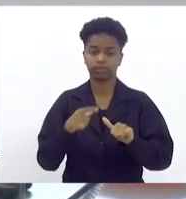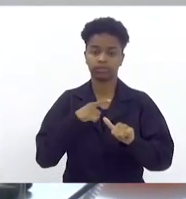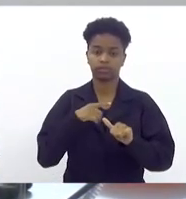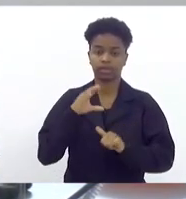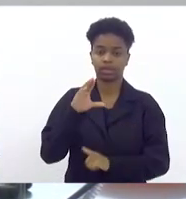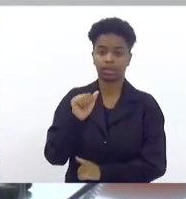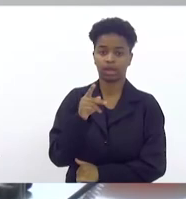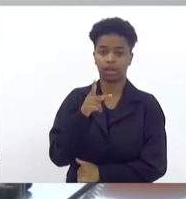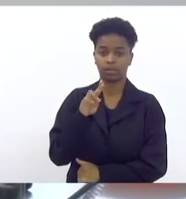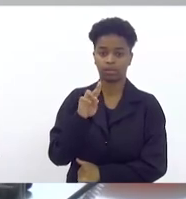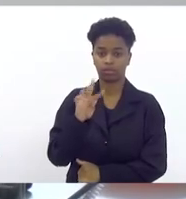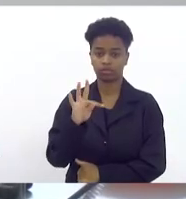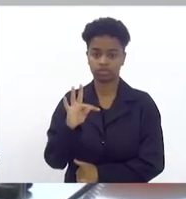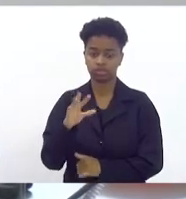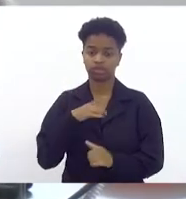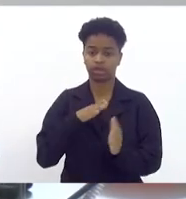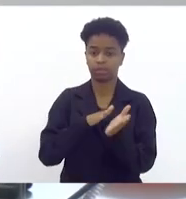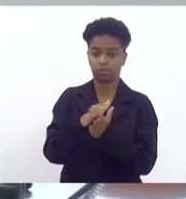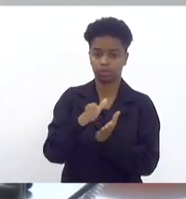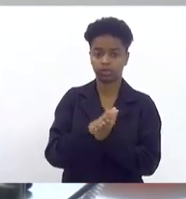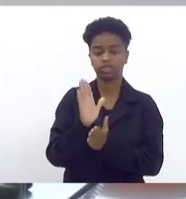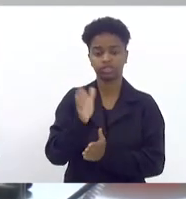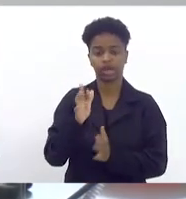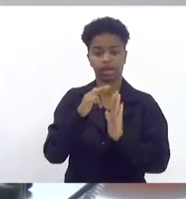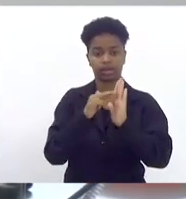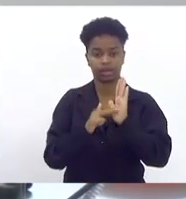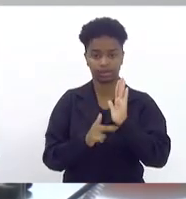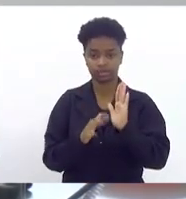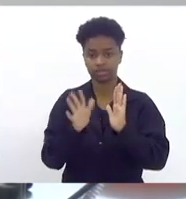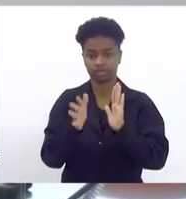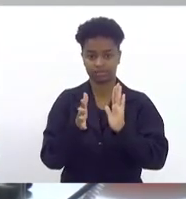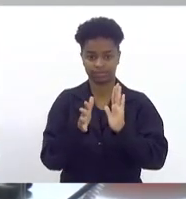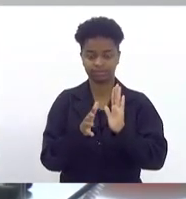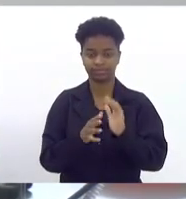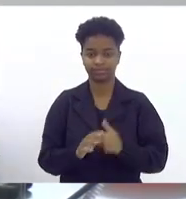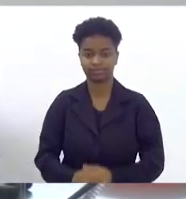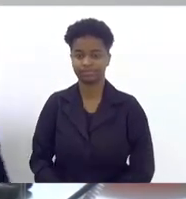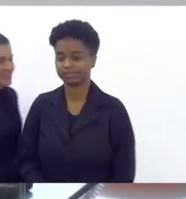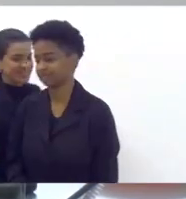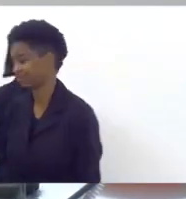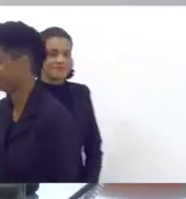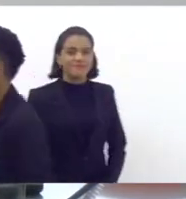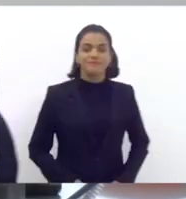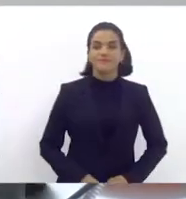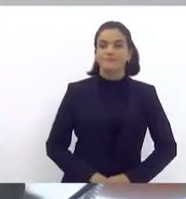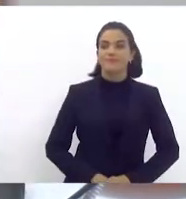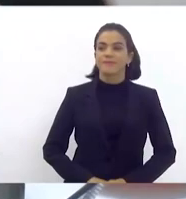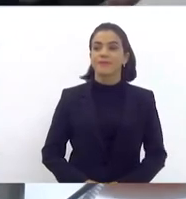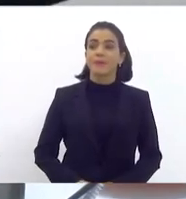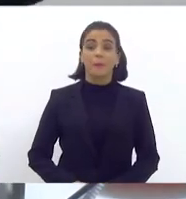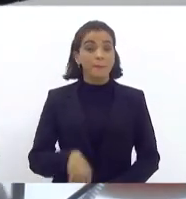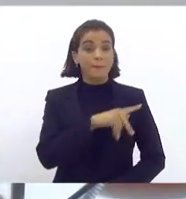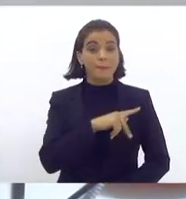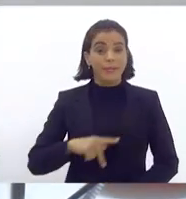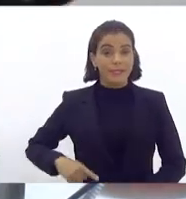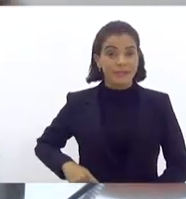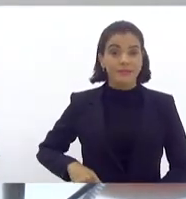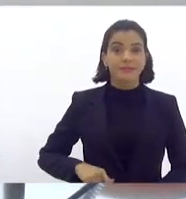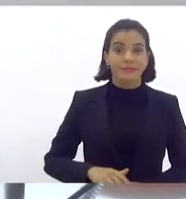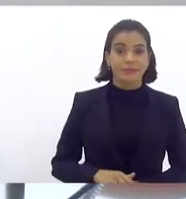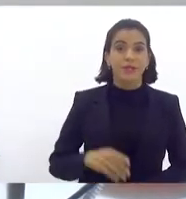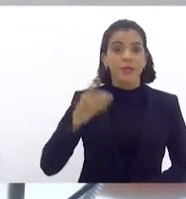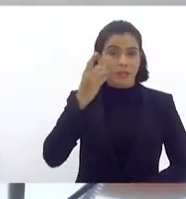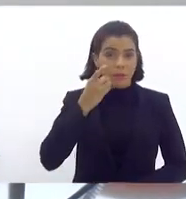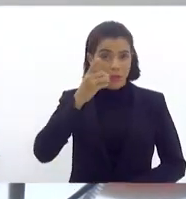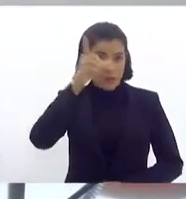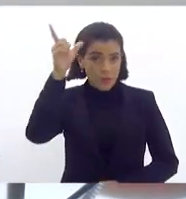será publicado no sítio eletrônico, já tem uma regulamentação compelindo a isso. Presidente, posso deputado Luiz Paulo,